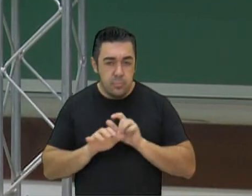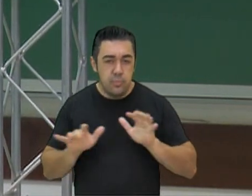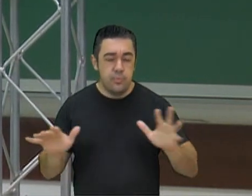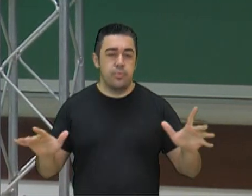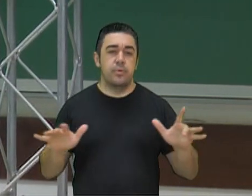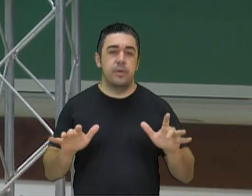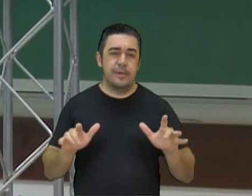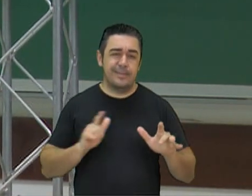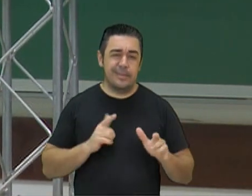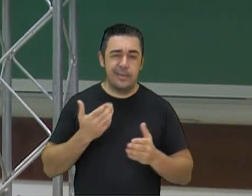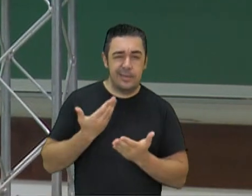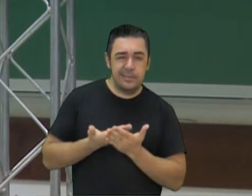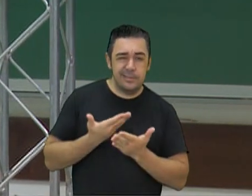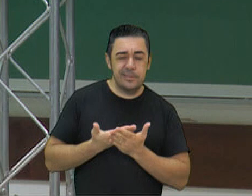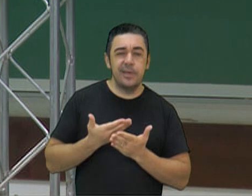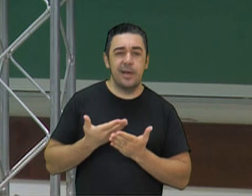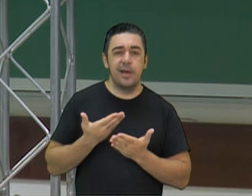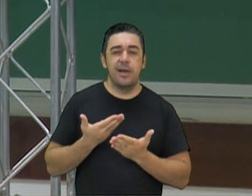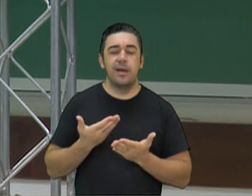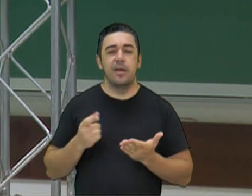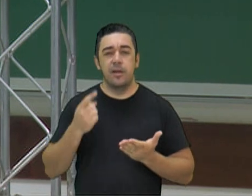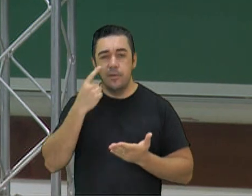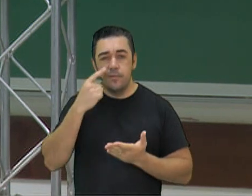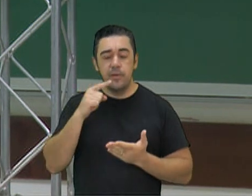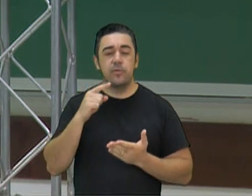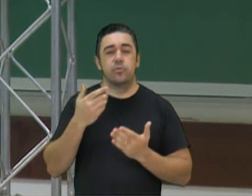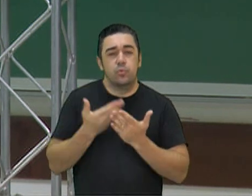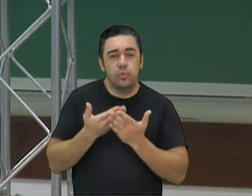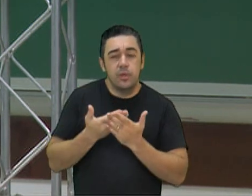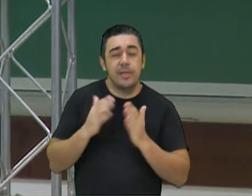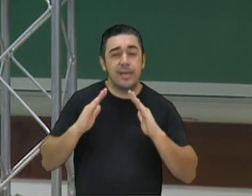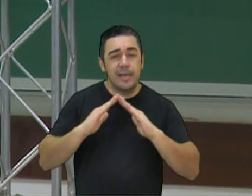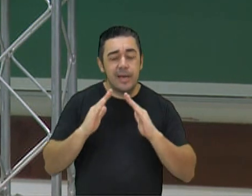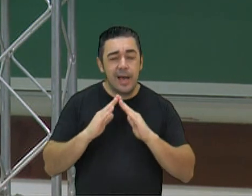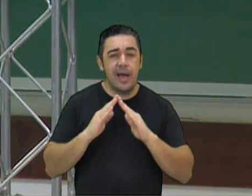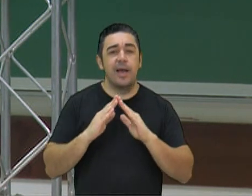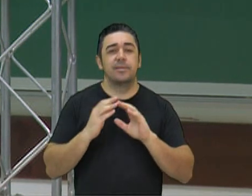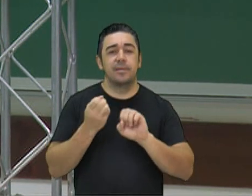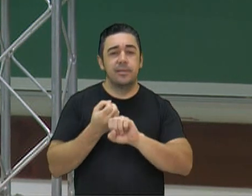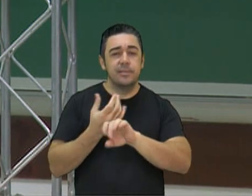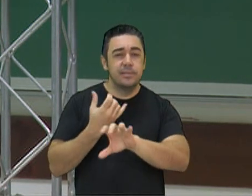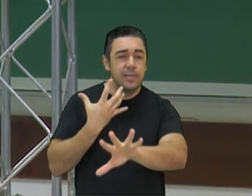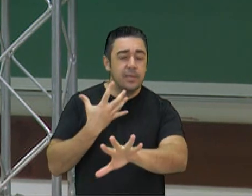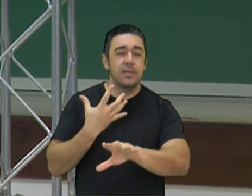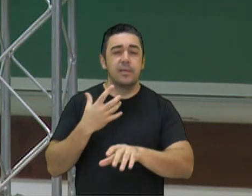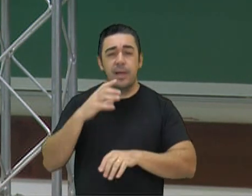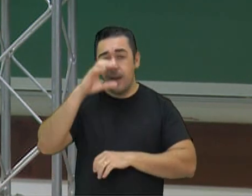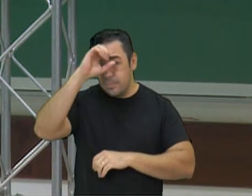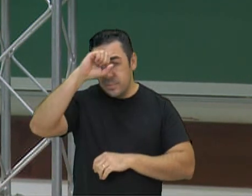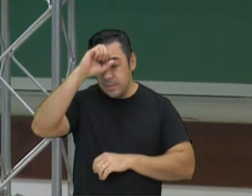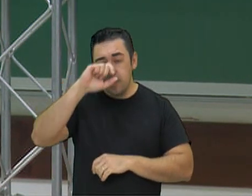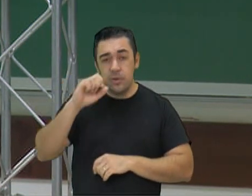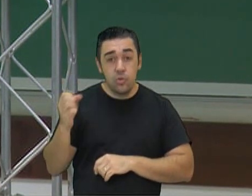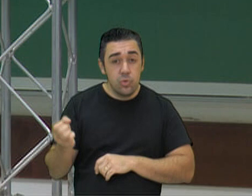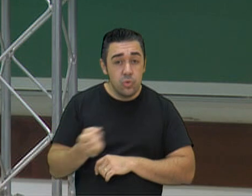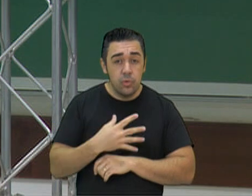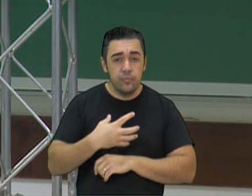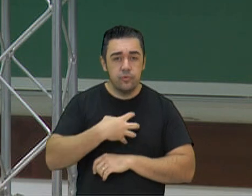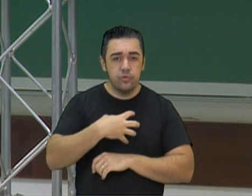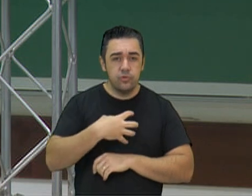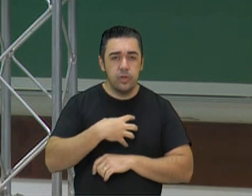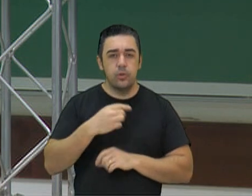assistindo as teleaulas, estudando à distância, né? A gente está tendo que aprender aí novas formas de interação humana,